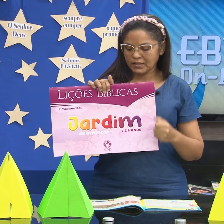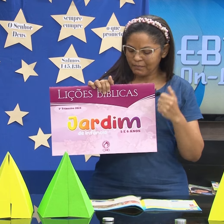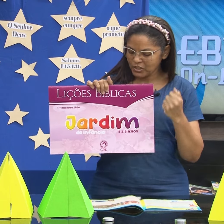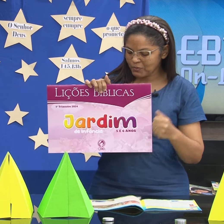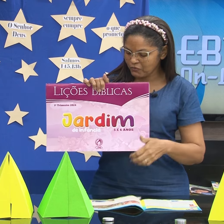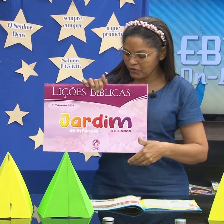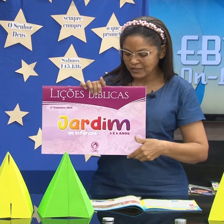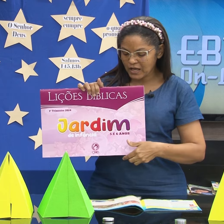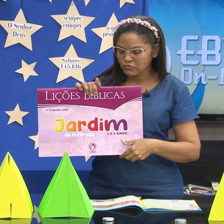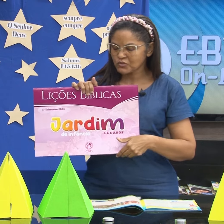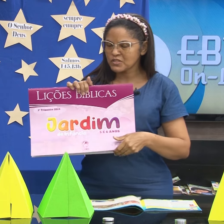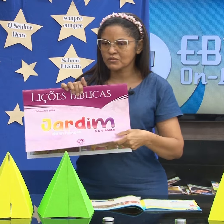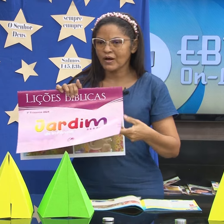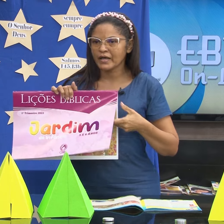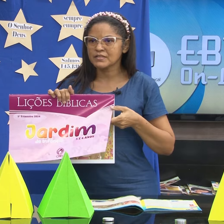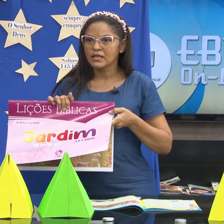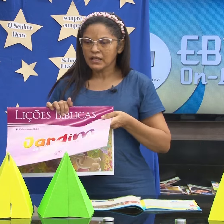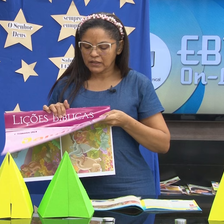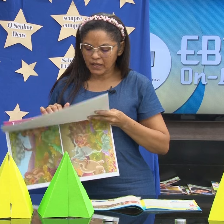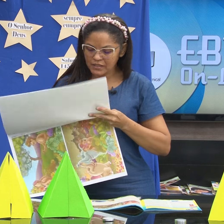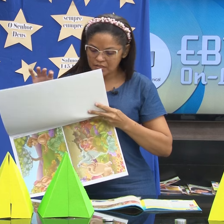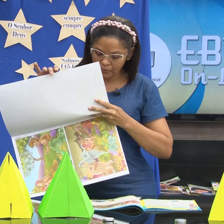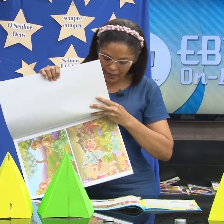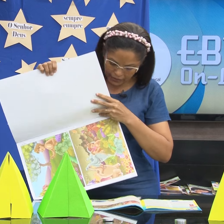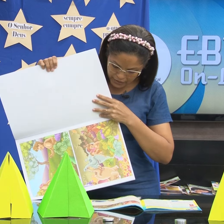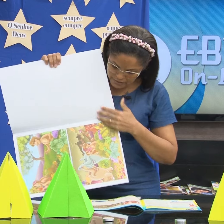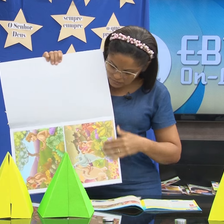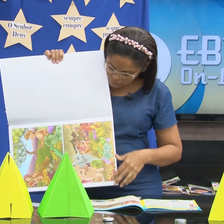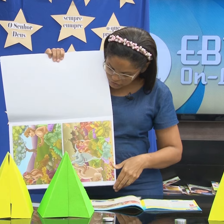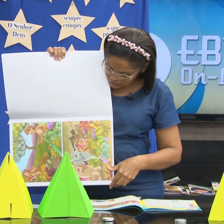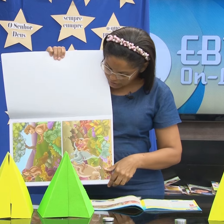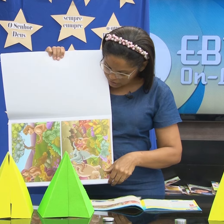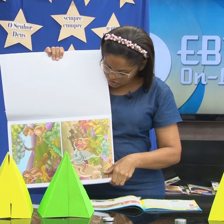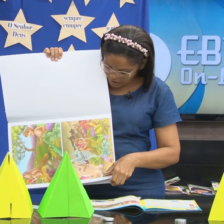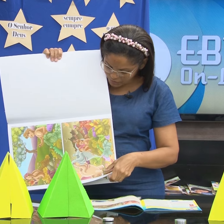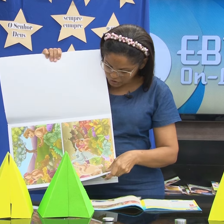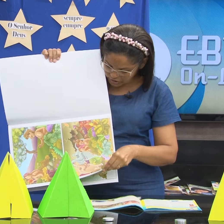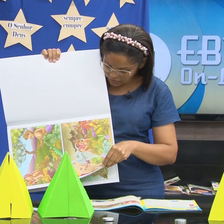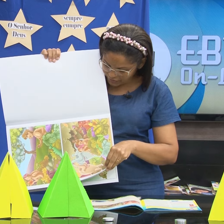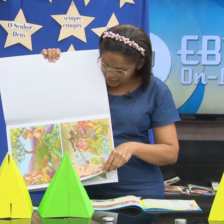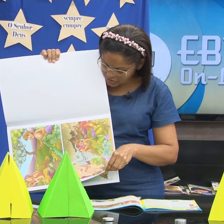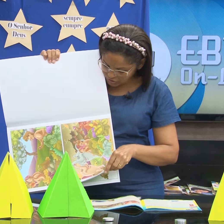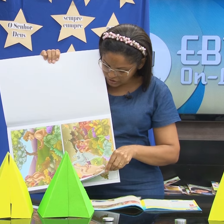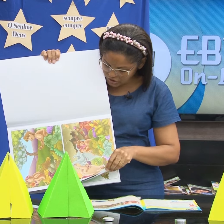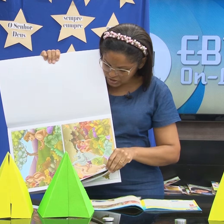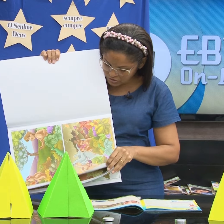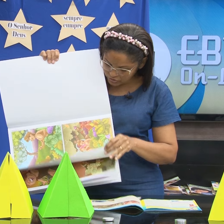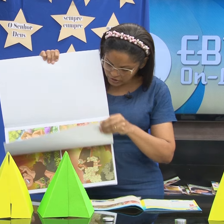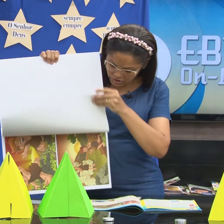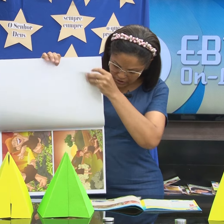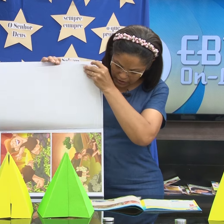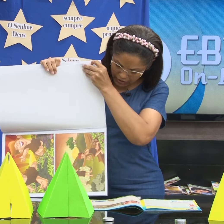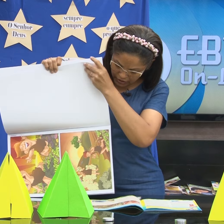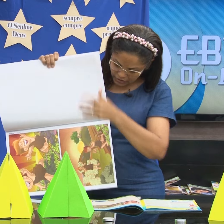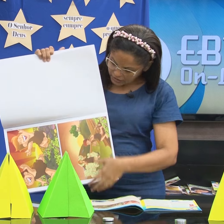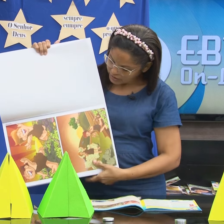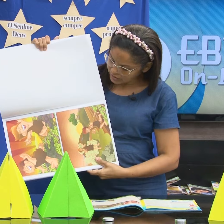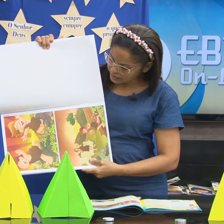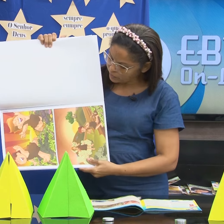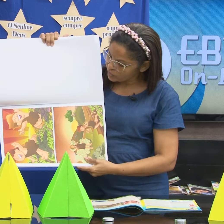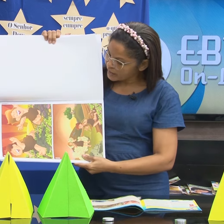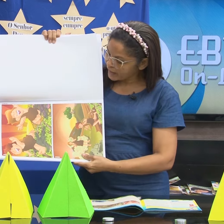perfeita mais bem feita os visuais delas são belíssimos Eu já mostrei em várias outras lições